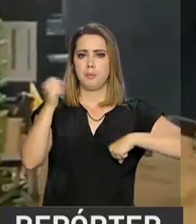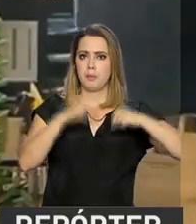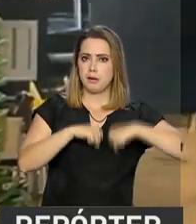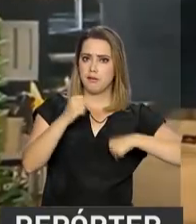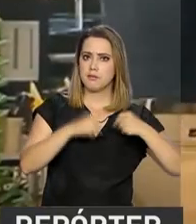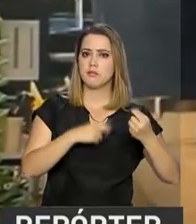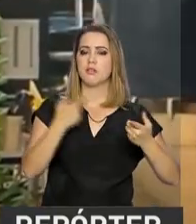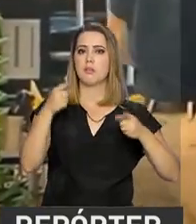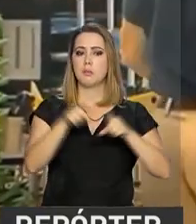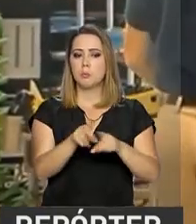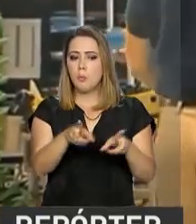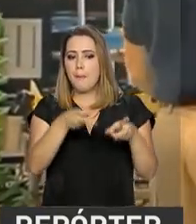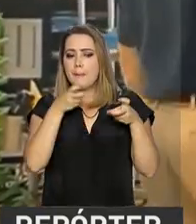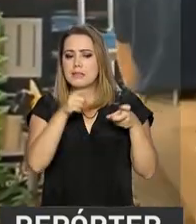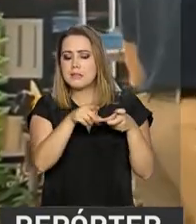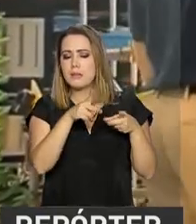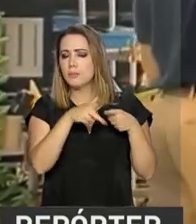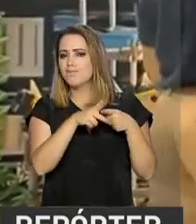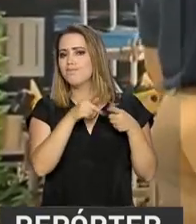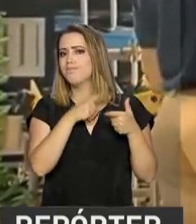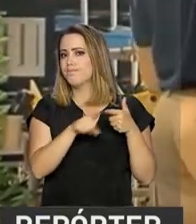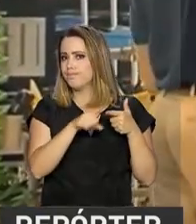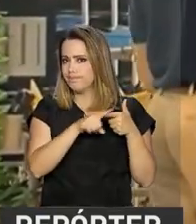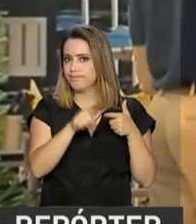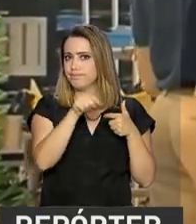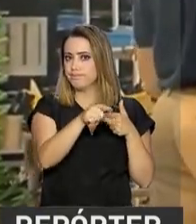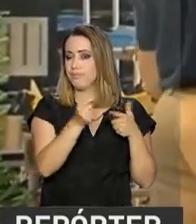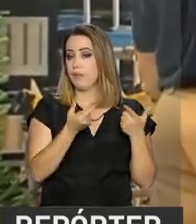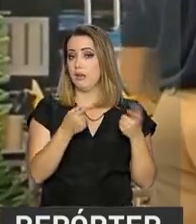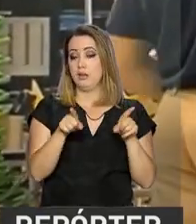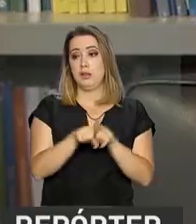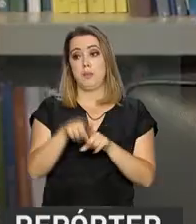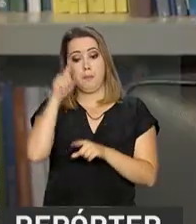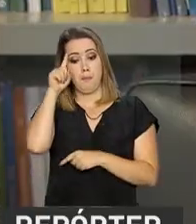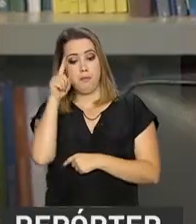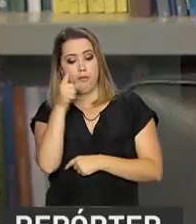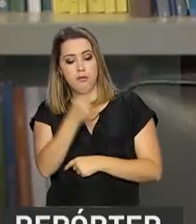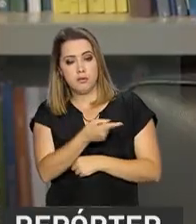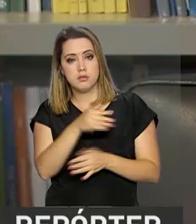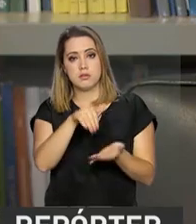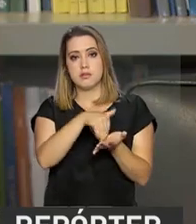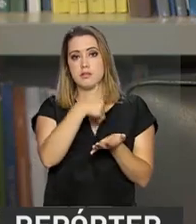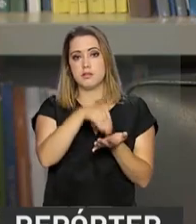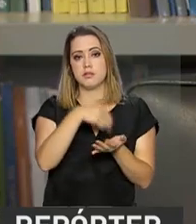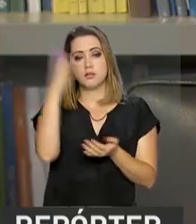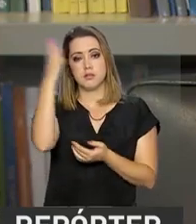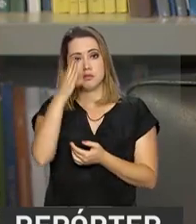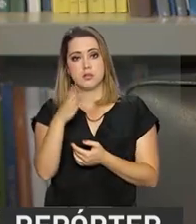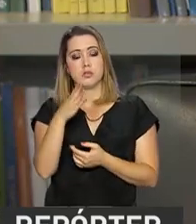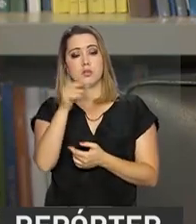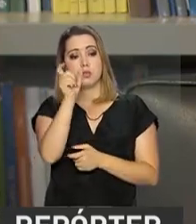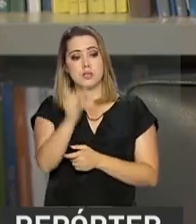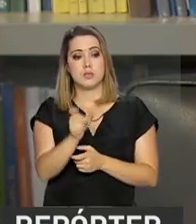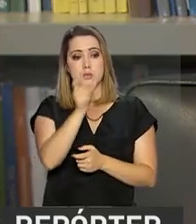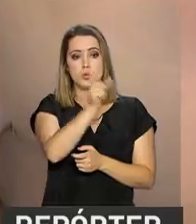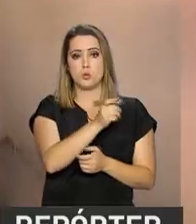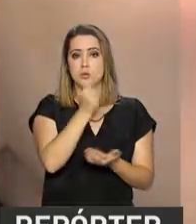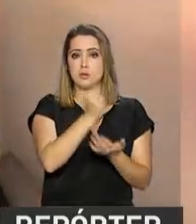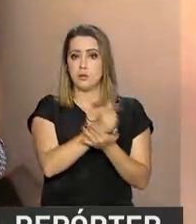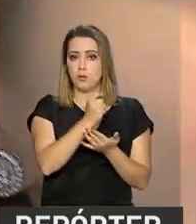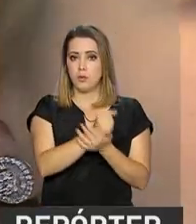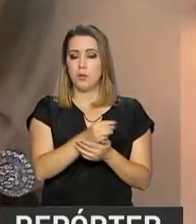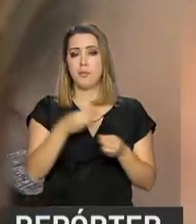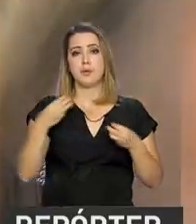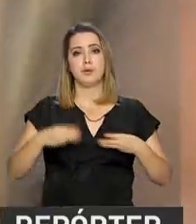quando percebem um defeito e também por determinação da secretaria nacional do consumidor do ministério da justiça